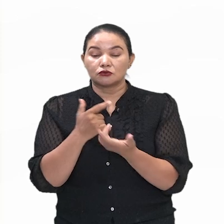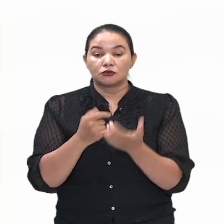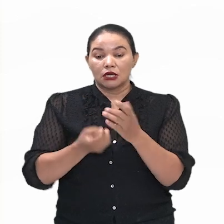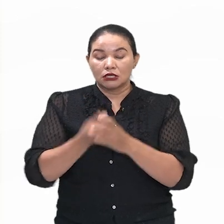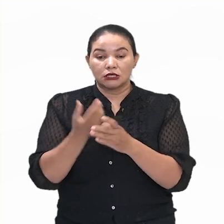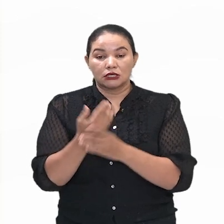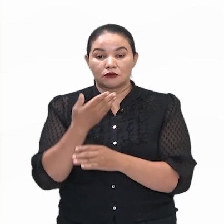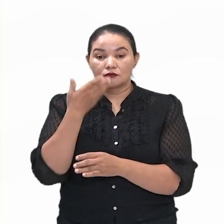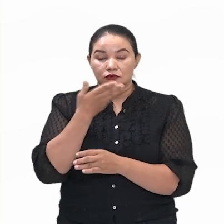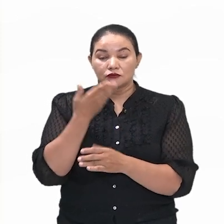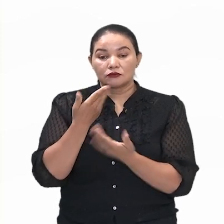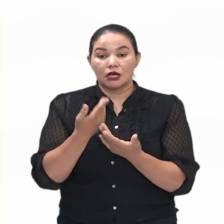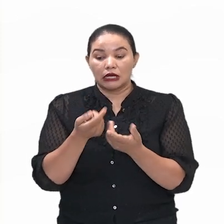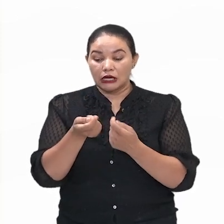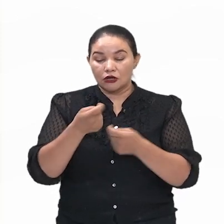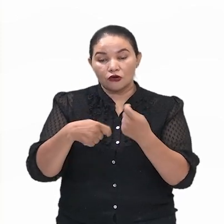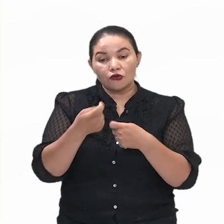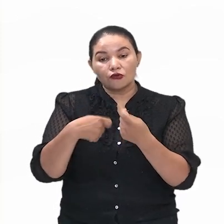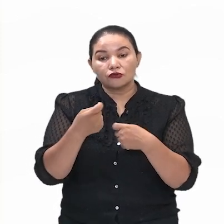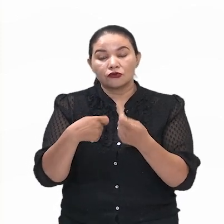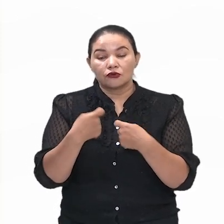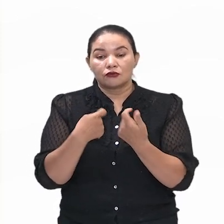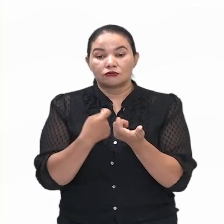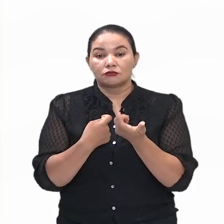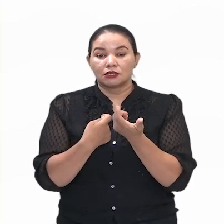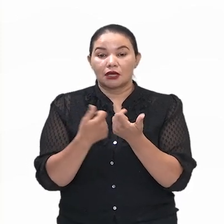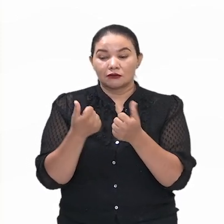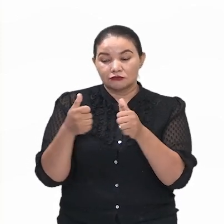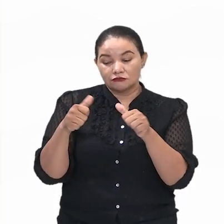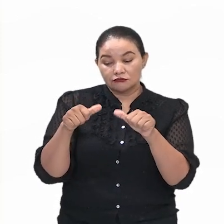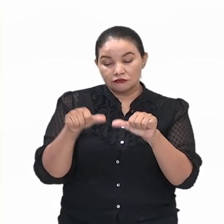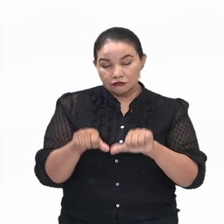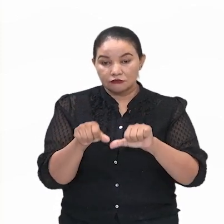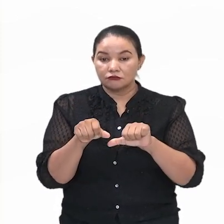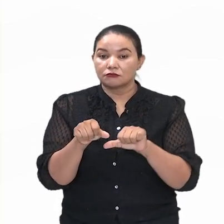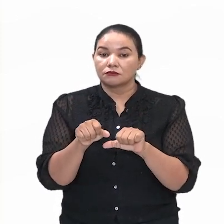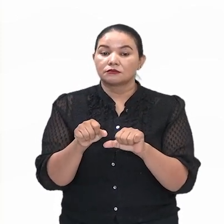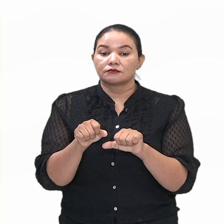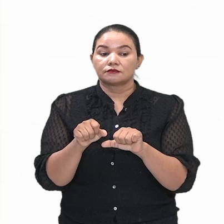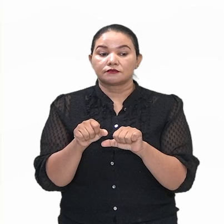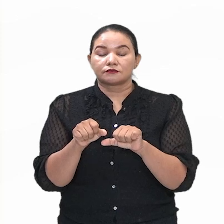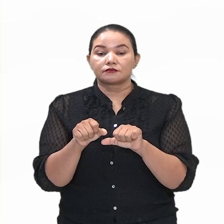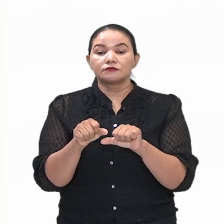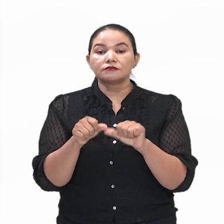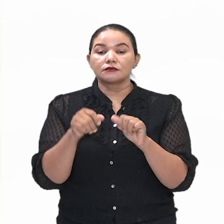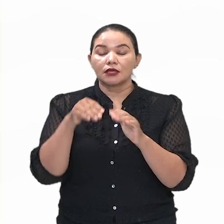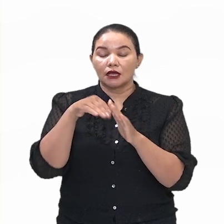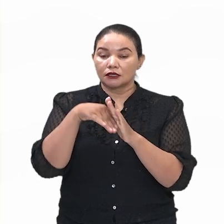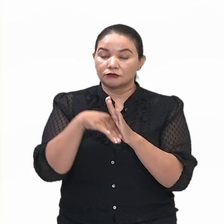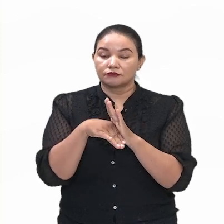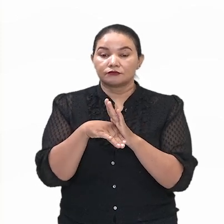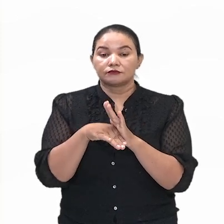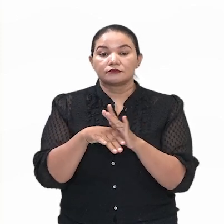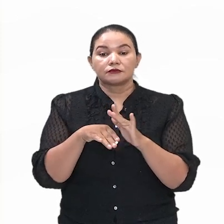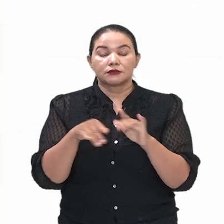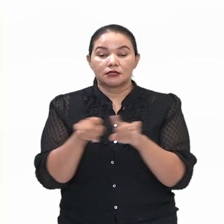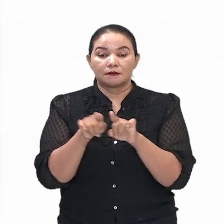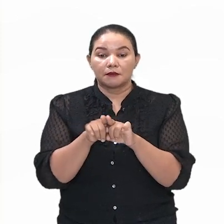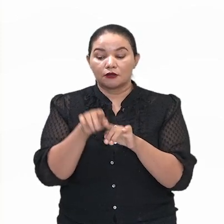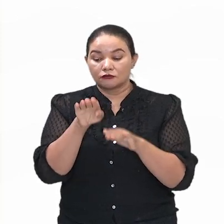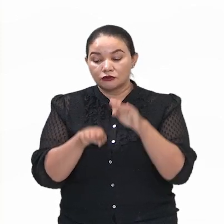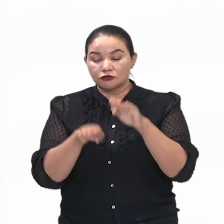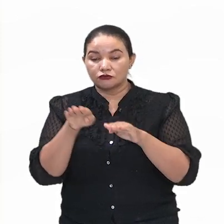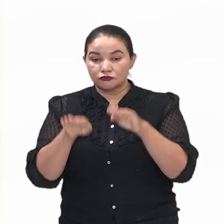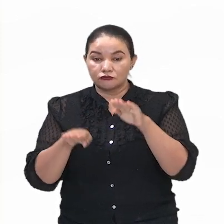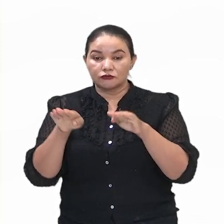economia do Brasil vai entrar em decadência, certo? E vamos verificar também a desigualdade social. Olhem